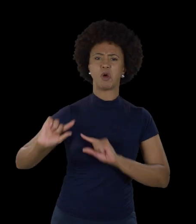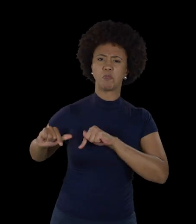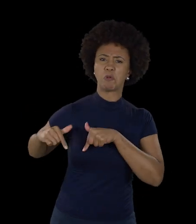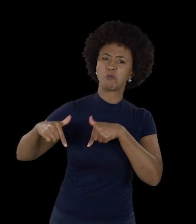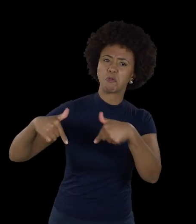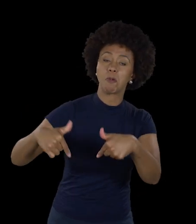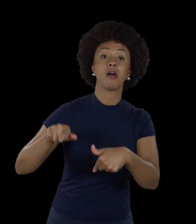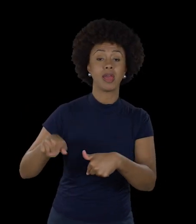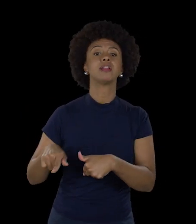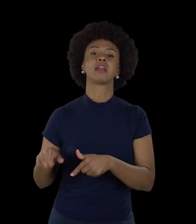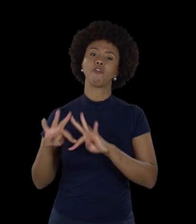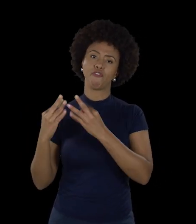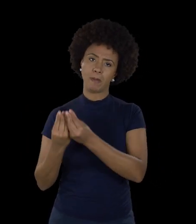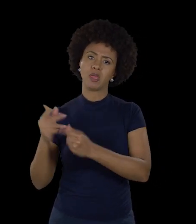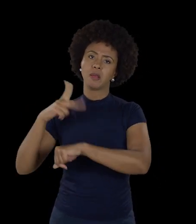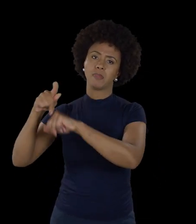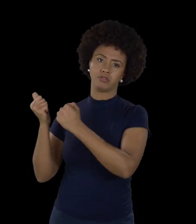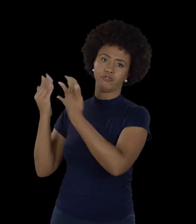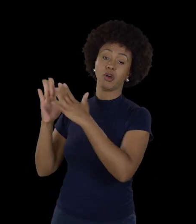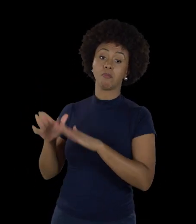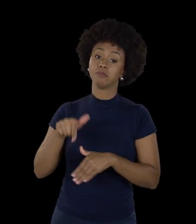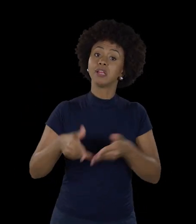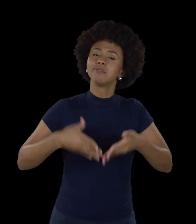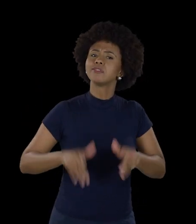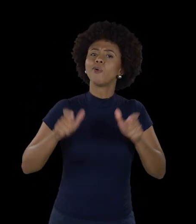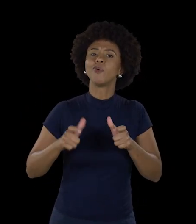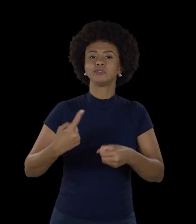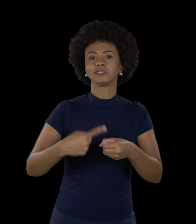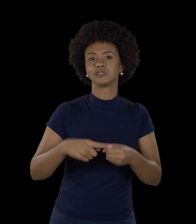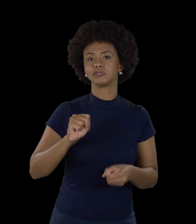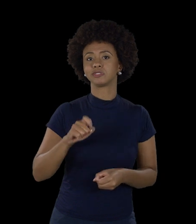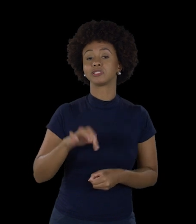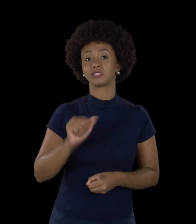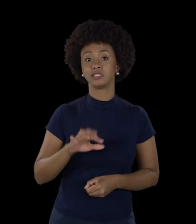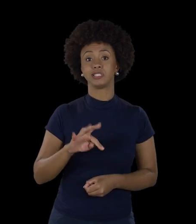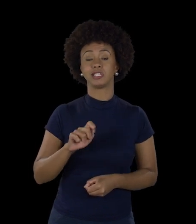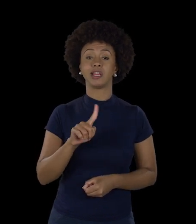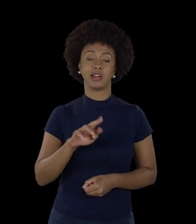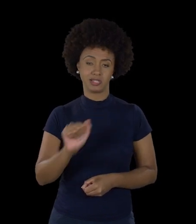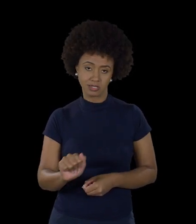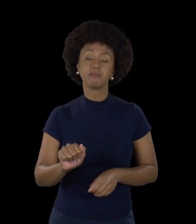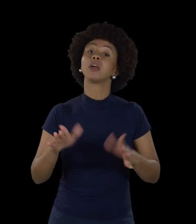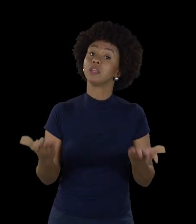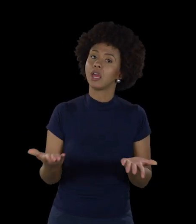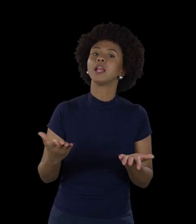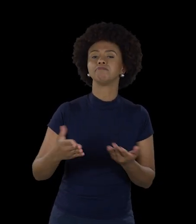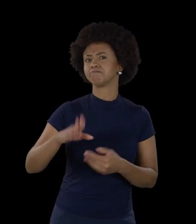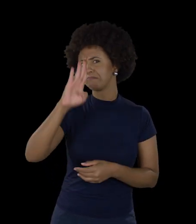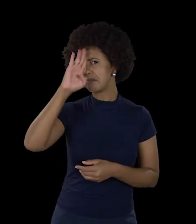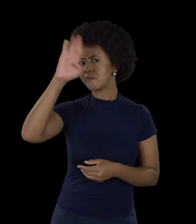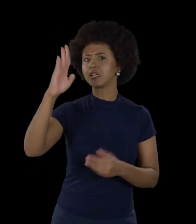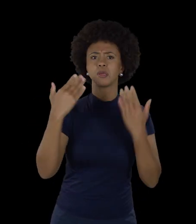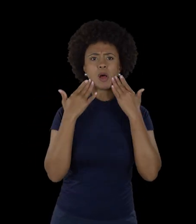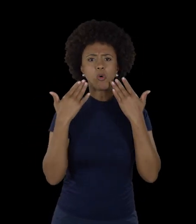no ambientalismo brasileiro. Esse ousado filho de imigrantes nasceu na cidade de Santa Teresa e se destacou como